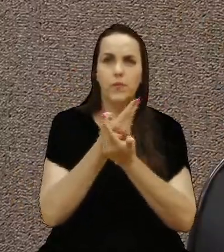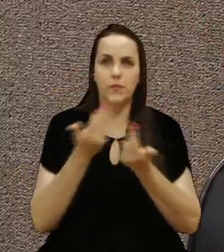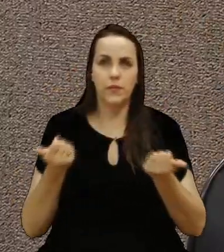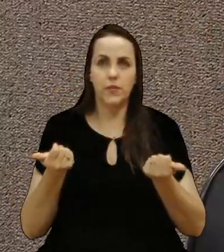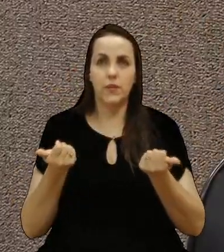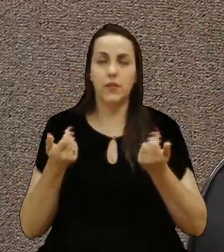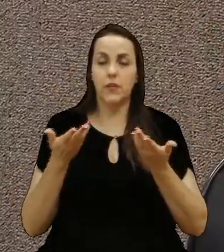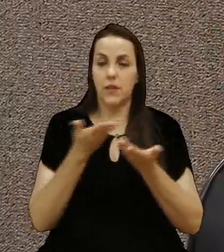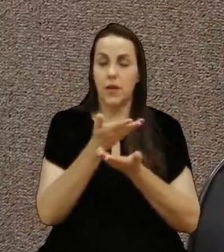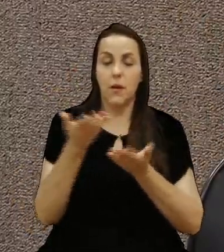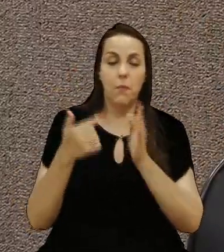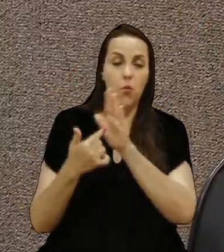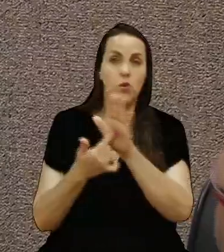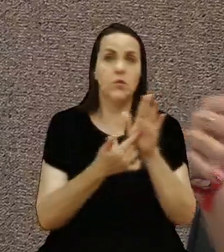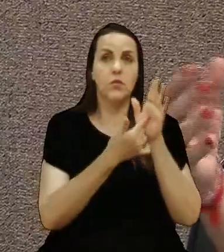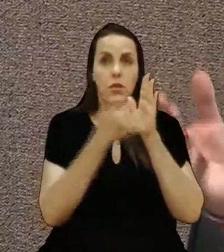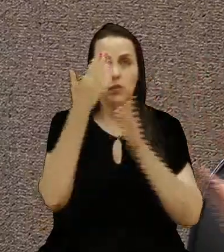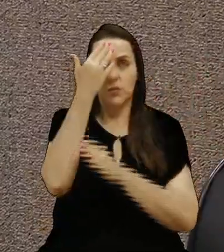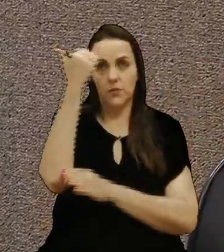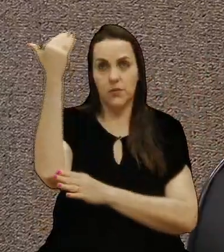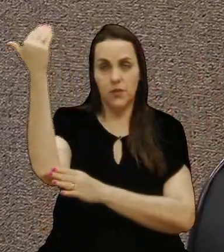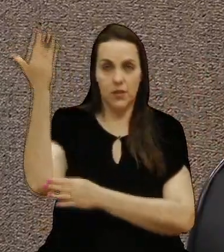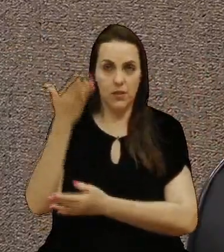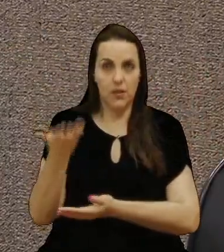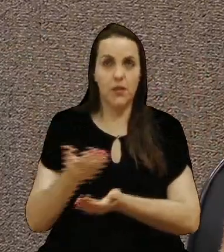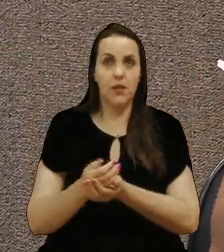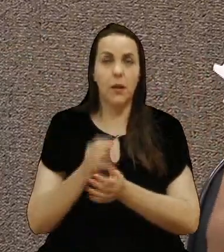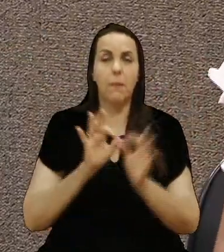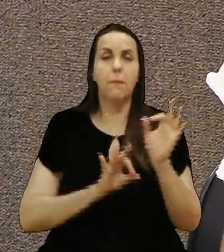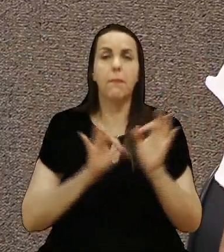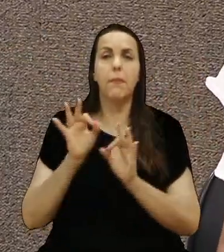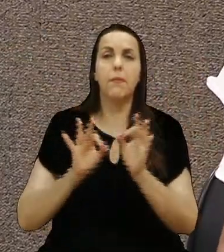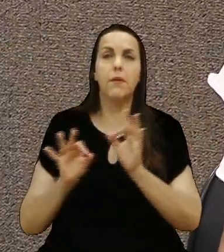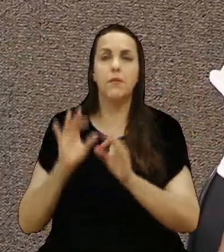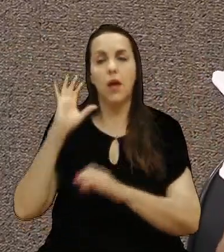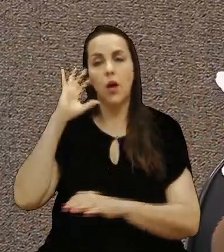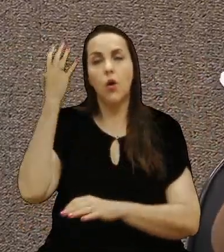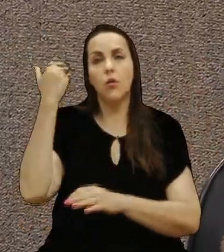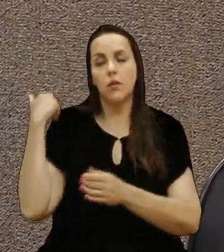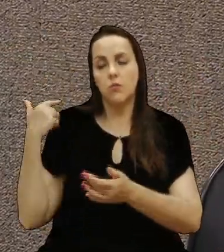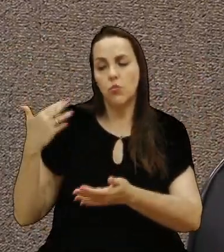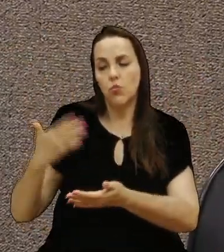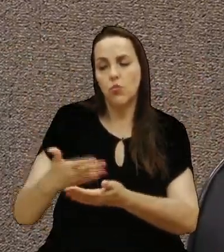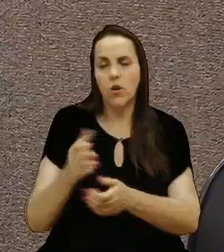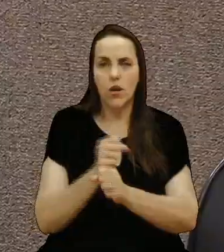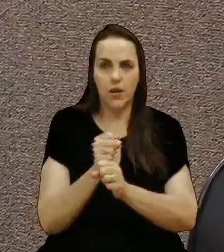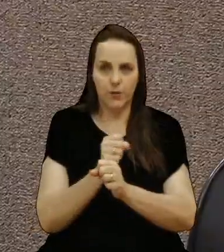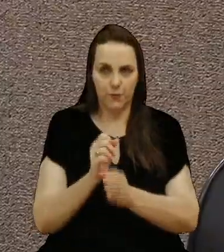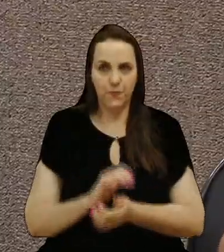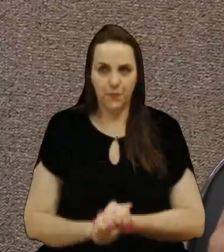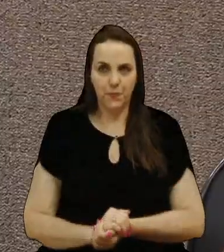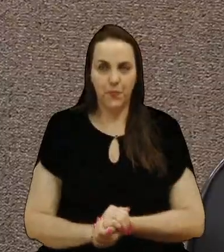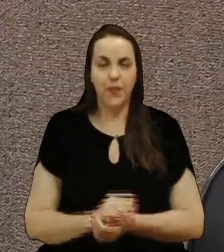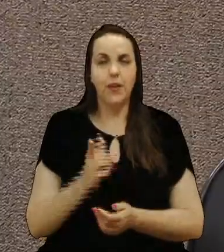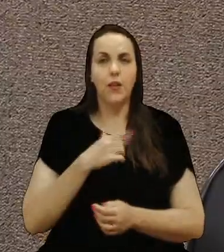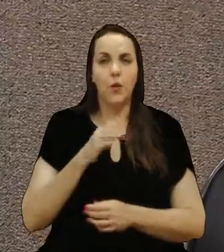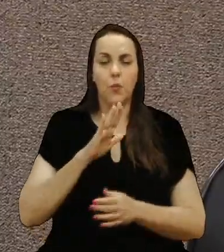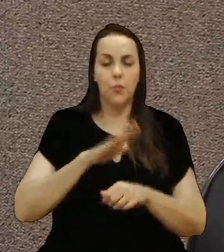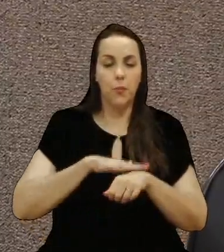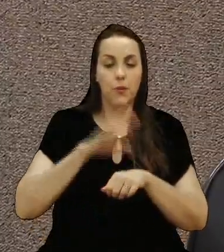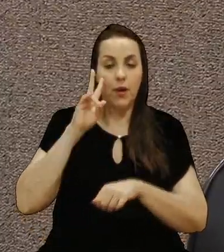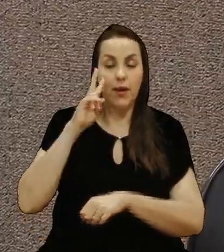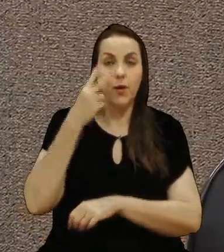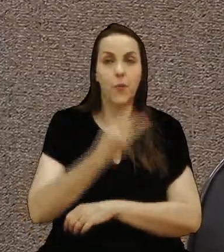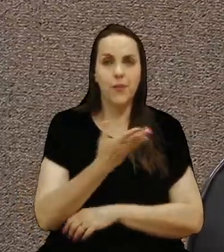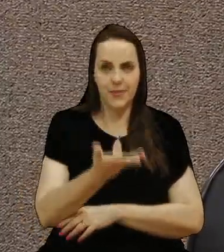estudantes mostrando os seus talentos e numa preparação que acontece ao longo do ano. Então, nesse momento em que a gente reconhece o